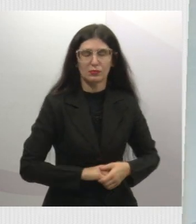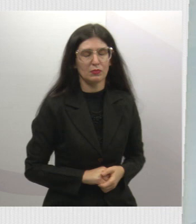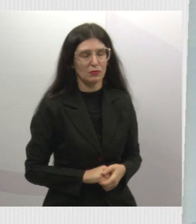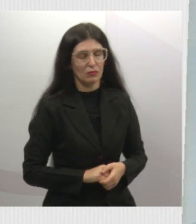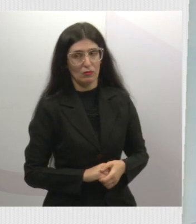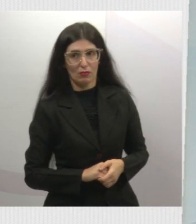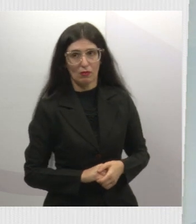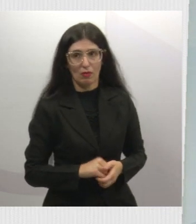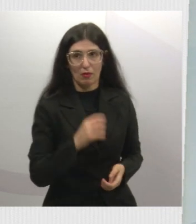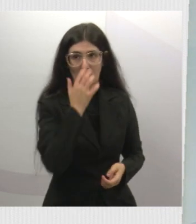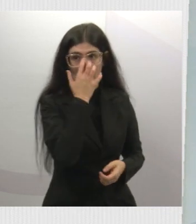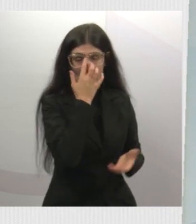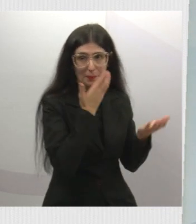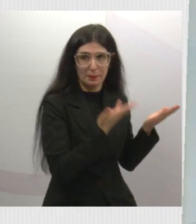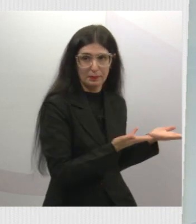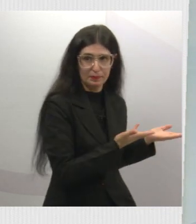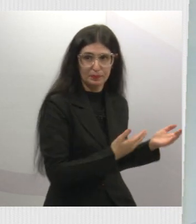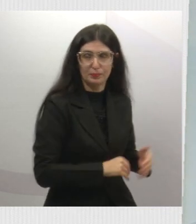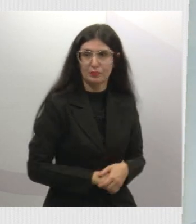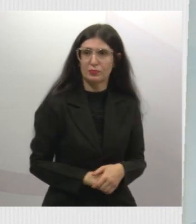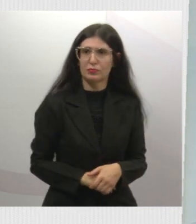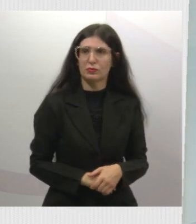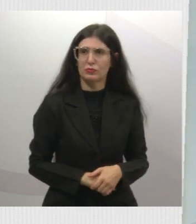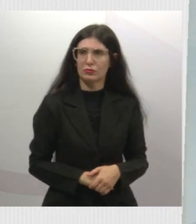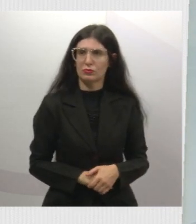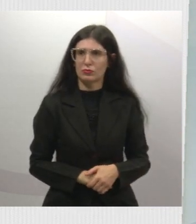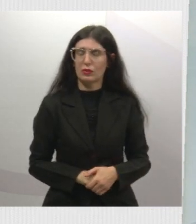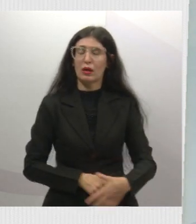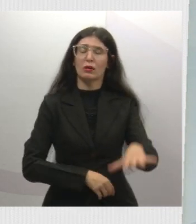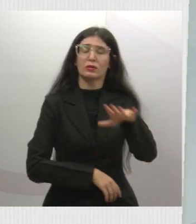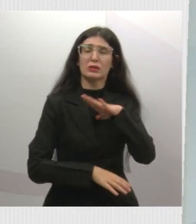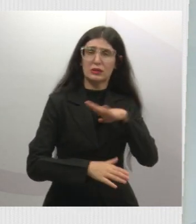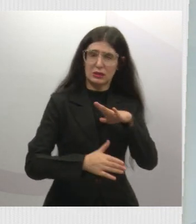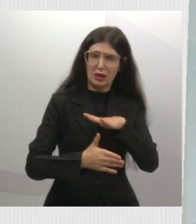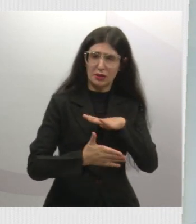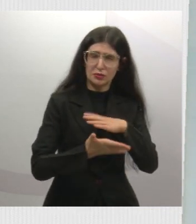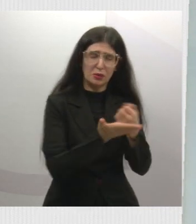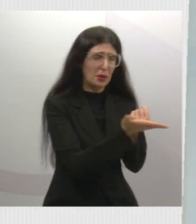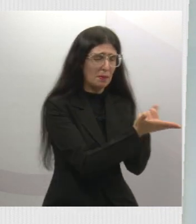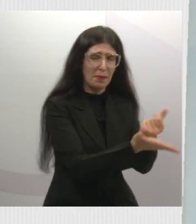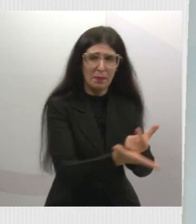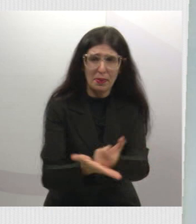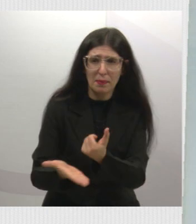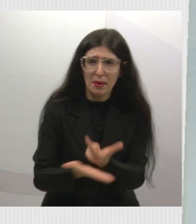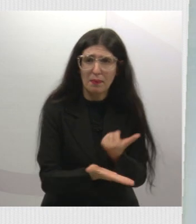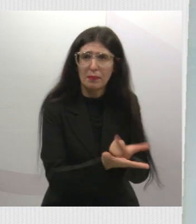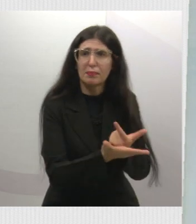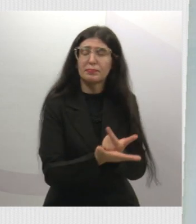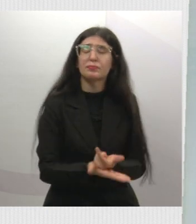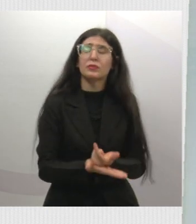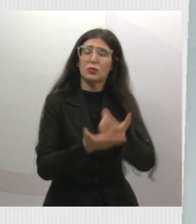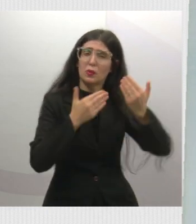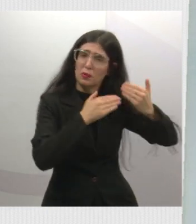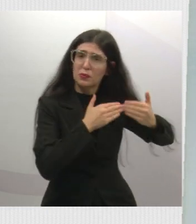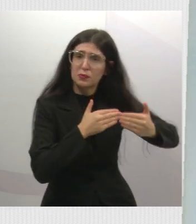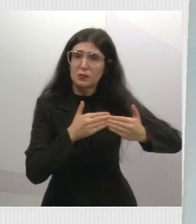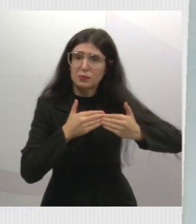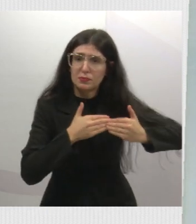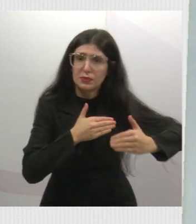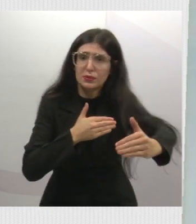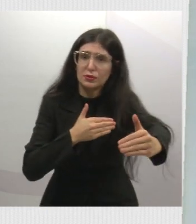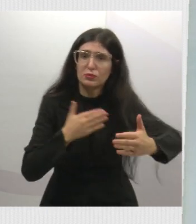Aqui nós temos um quadro das receitas correntes do município, lembrando que é desse primeiro quadrimestre de